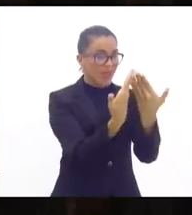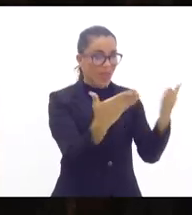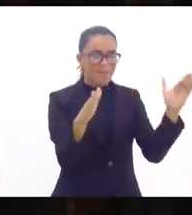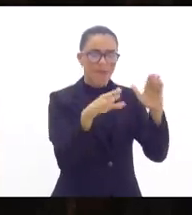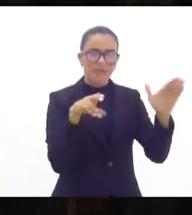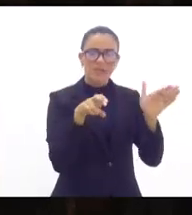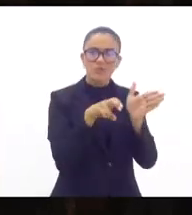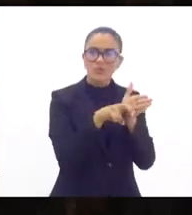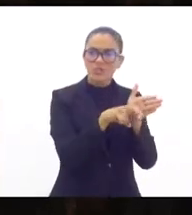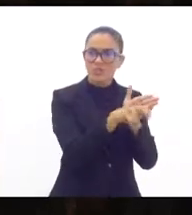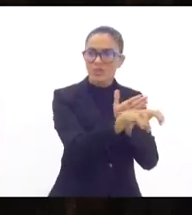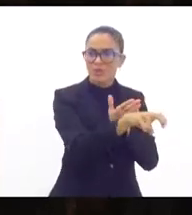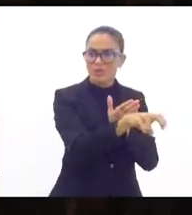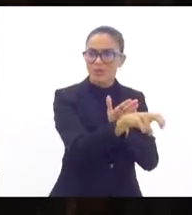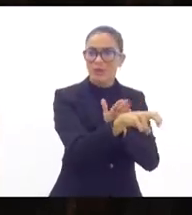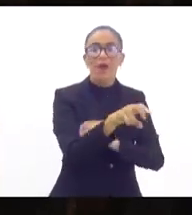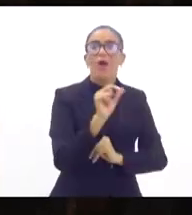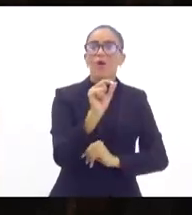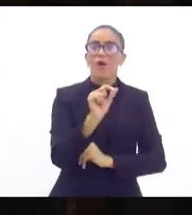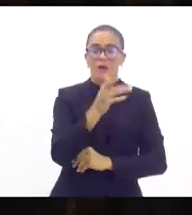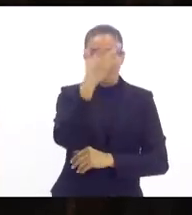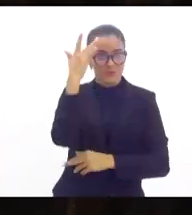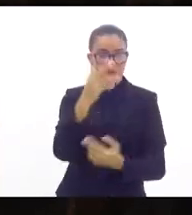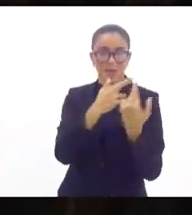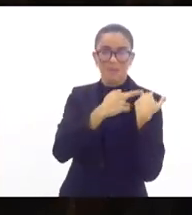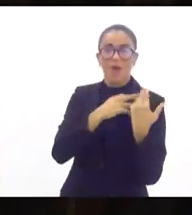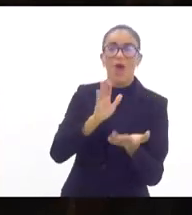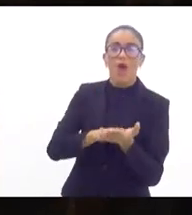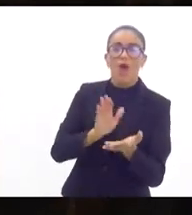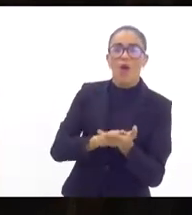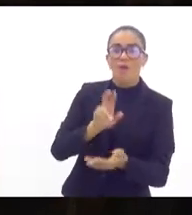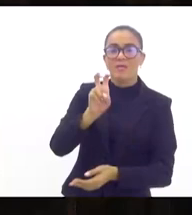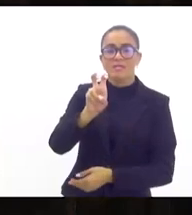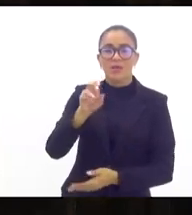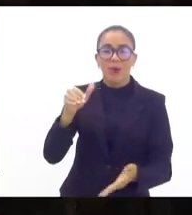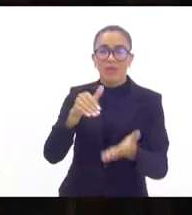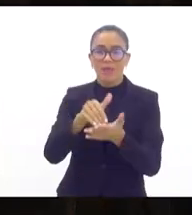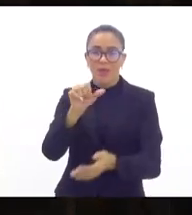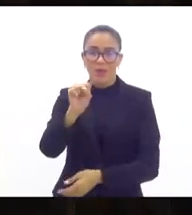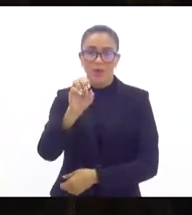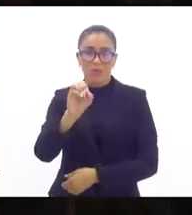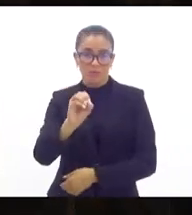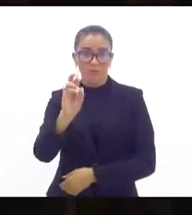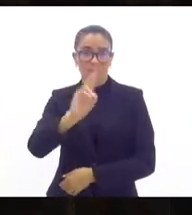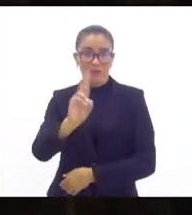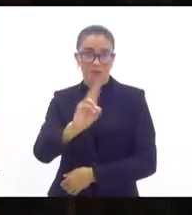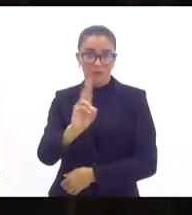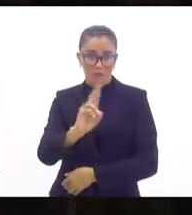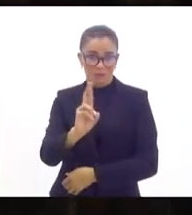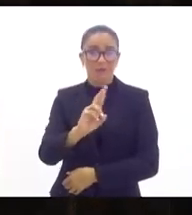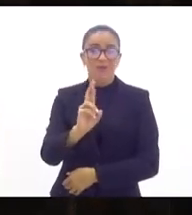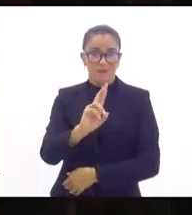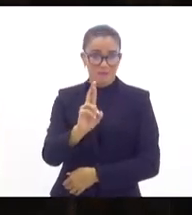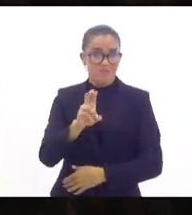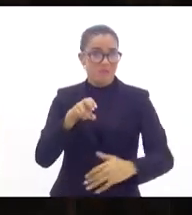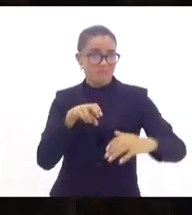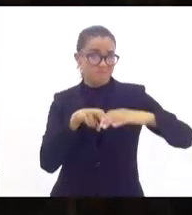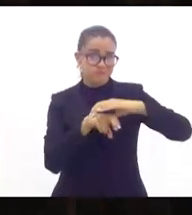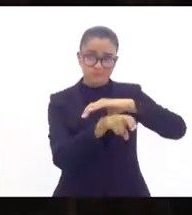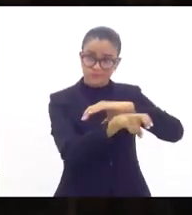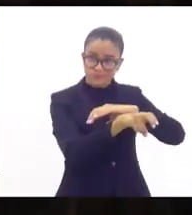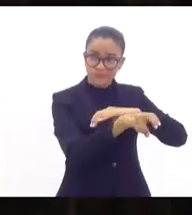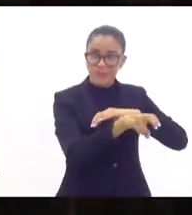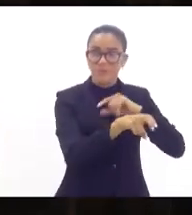estacionamentos e o que que acontece o flanelinha ele cobra 50 reais para você colocar o carro lá